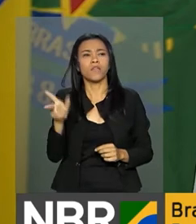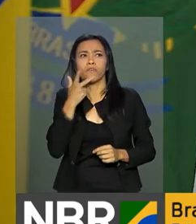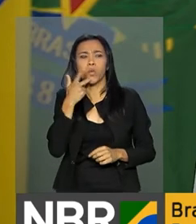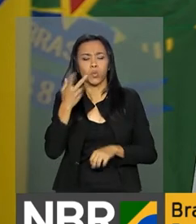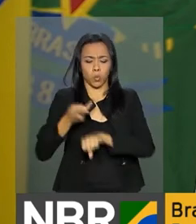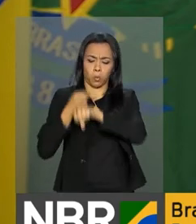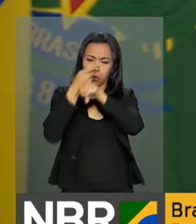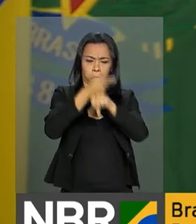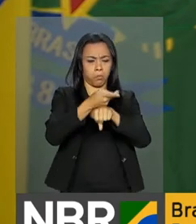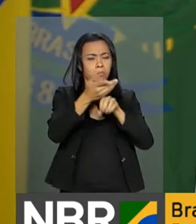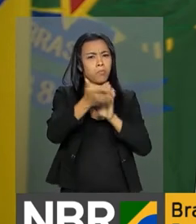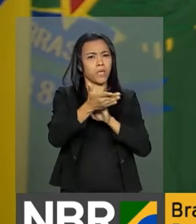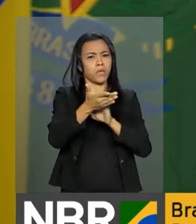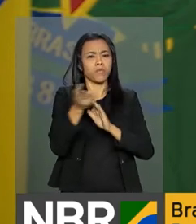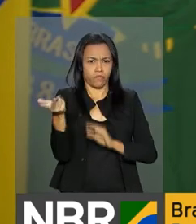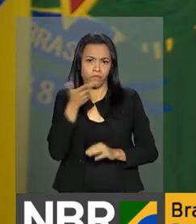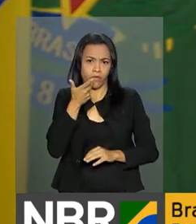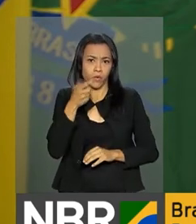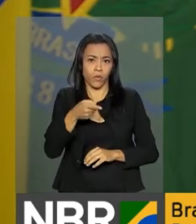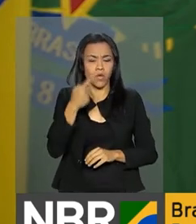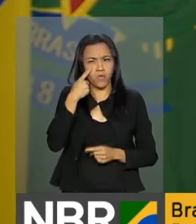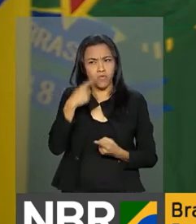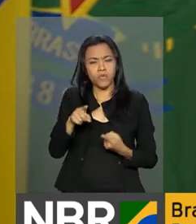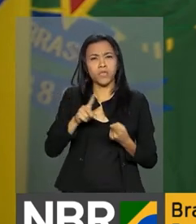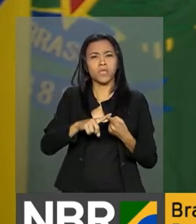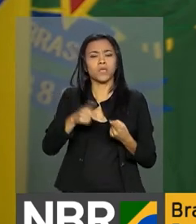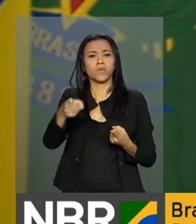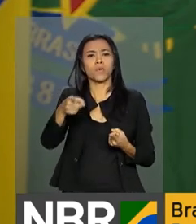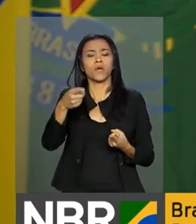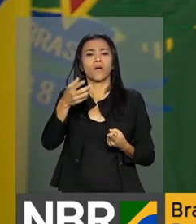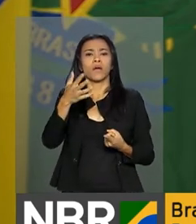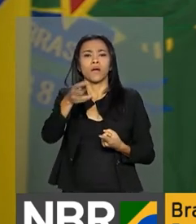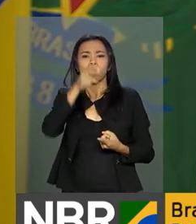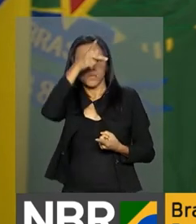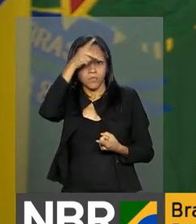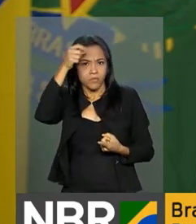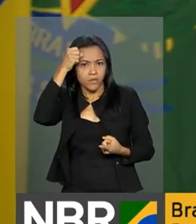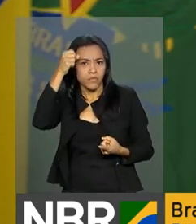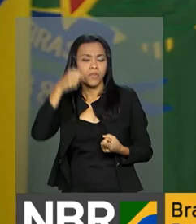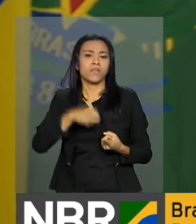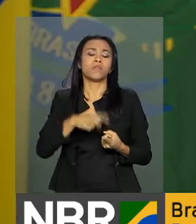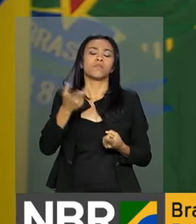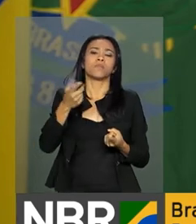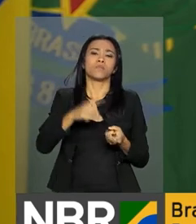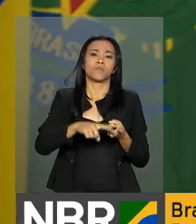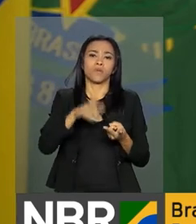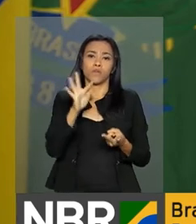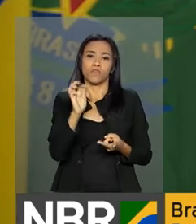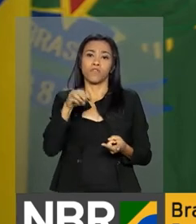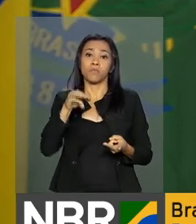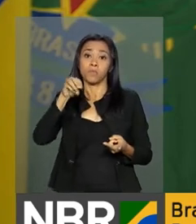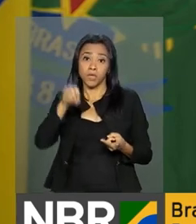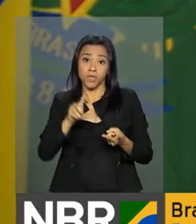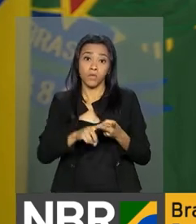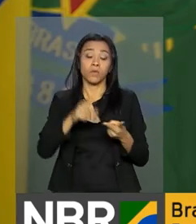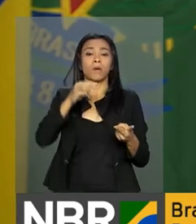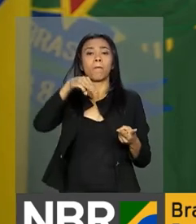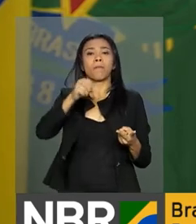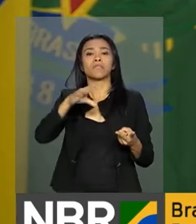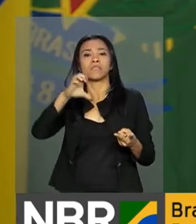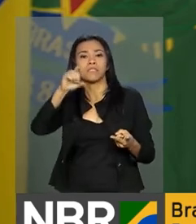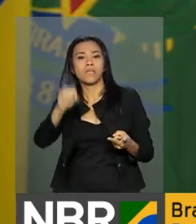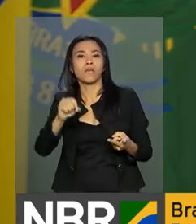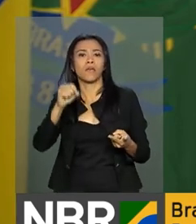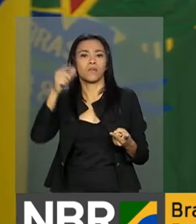verifiquei que o marcelo crivella o firmino filho ea teresa solis horita prestaram mais atenção a sensação que eu tive